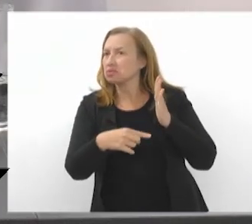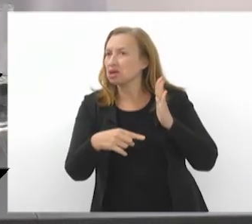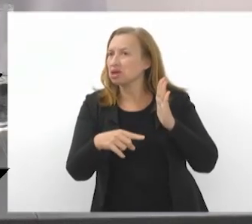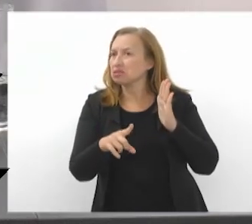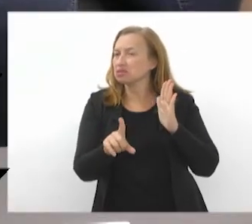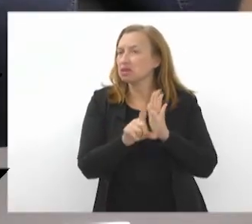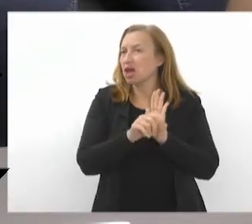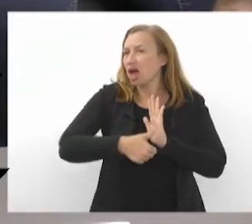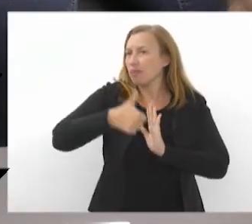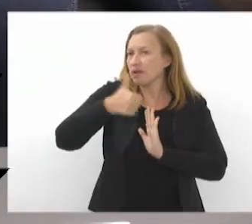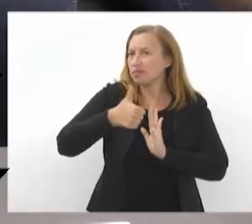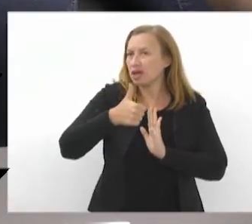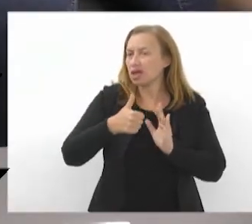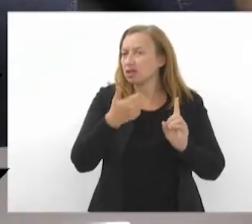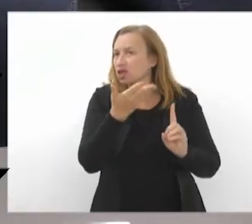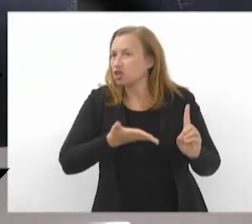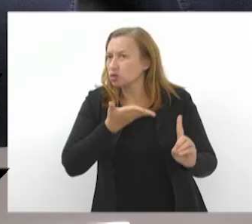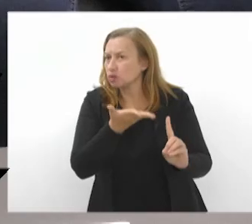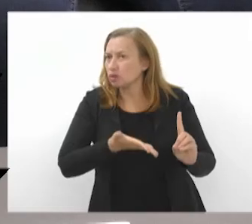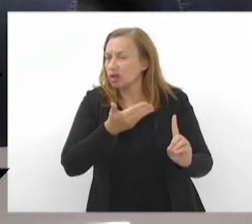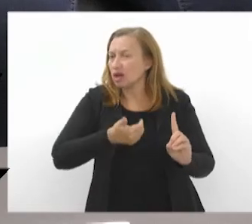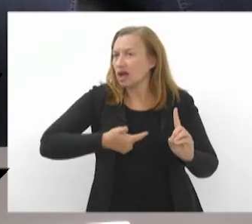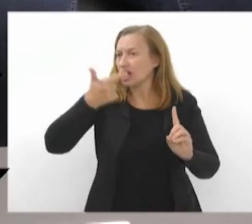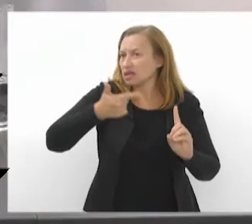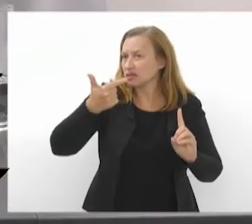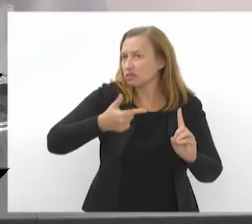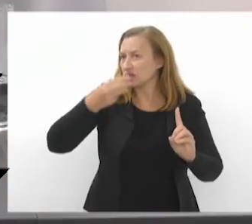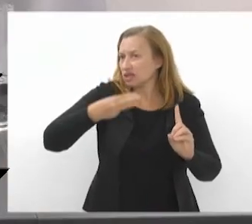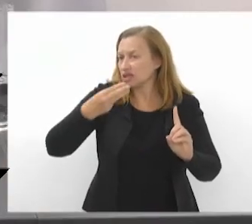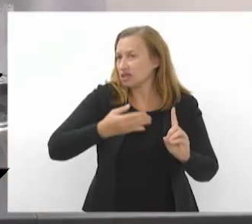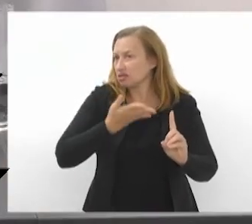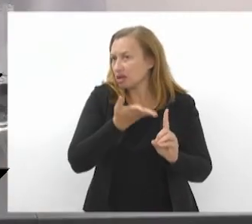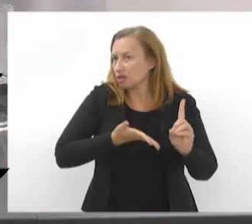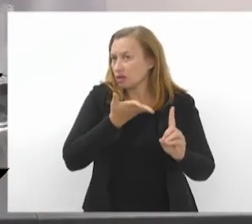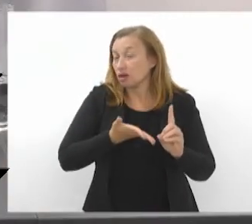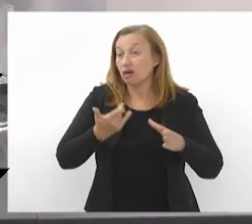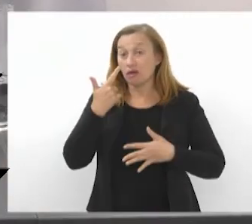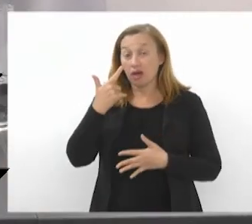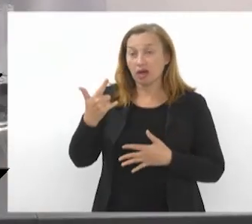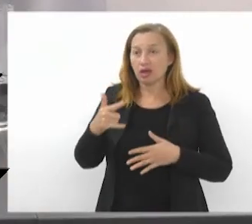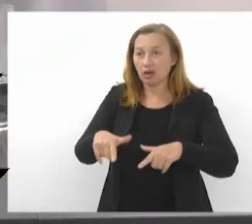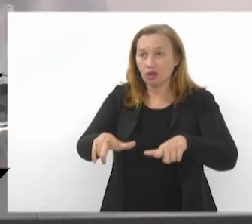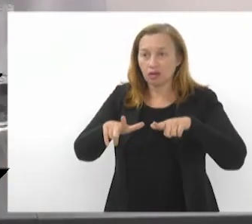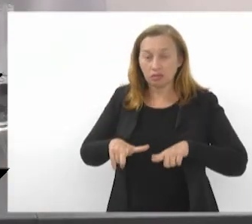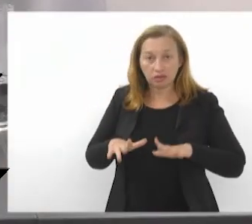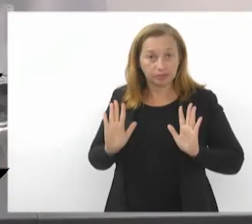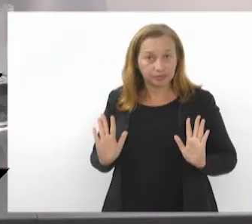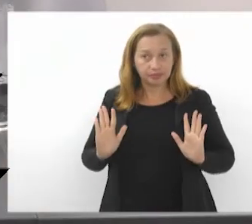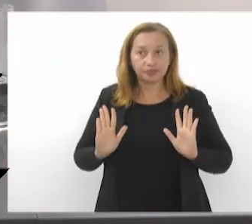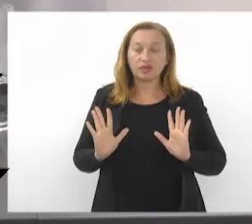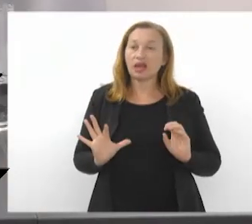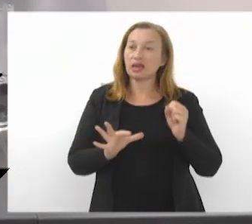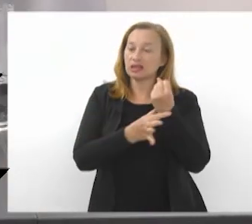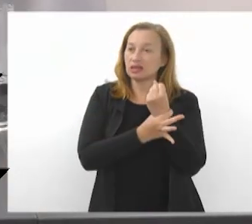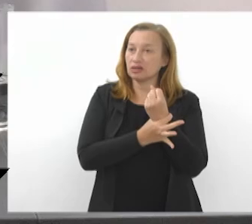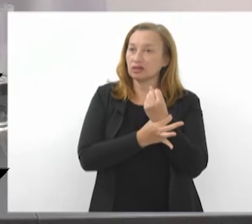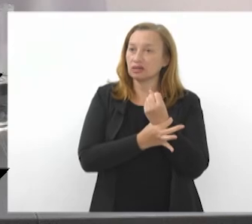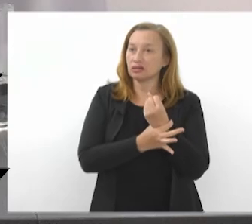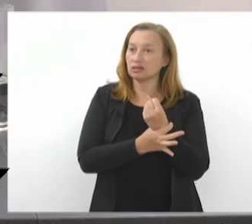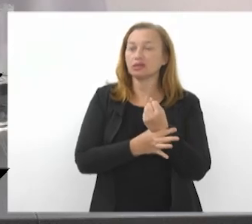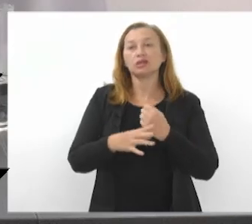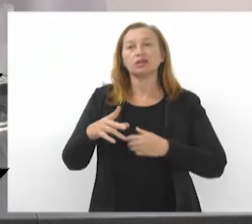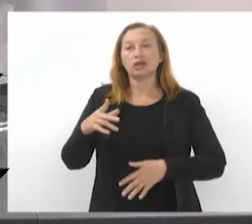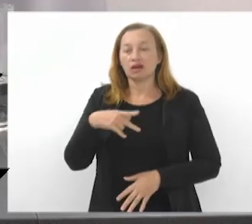das doulas, a segunda e a terceira. Ainda que fosse o que a gente fez aqui com a aprovação da moção, é garantir a prerrogativa